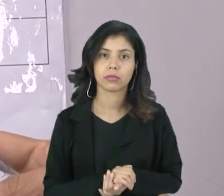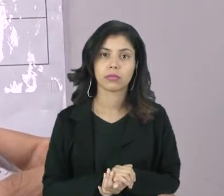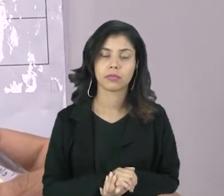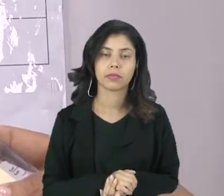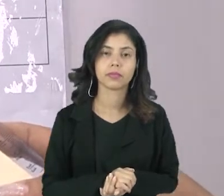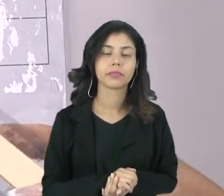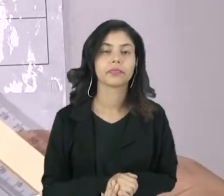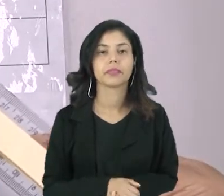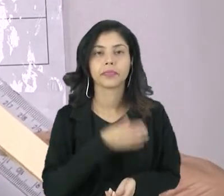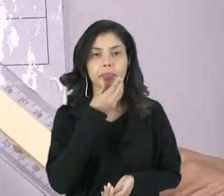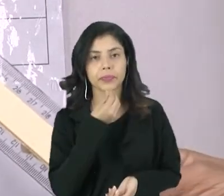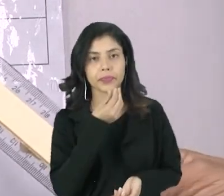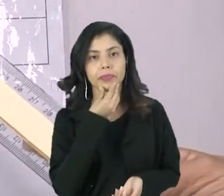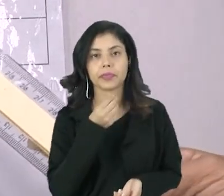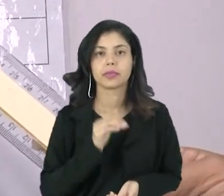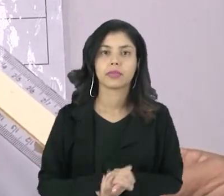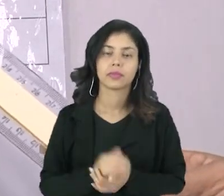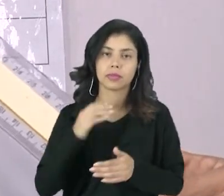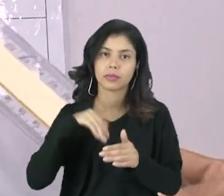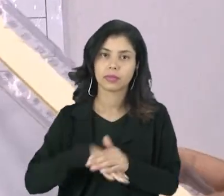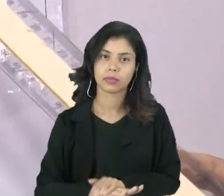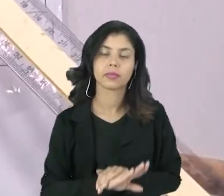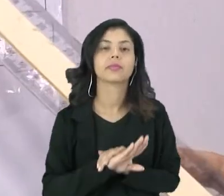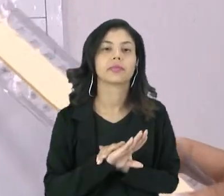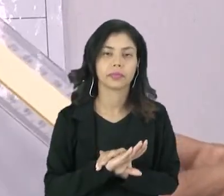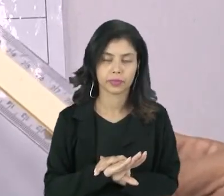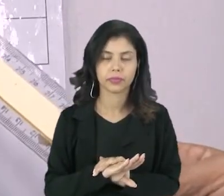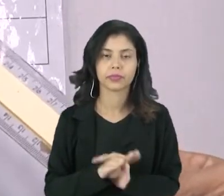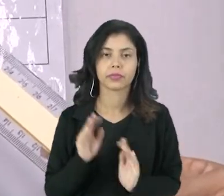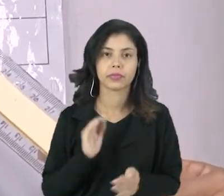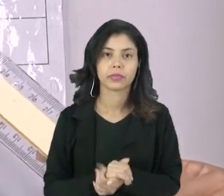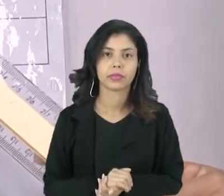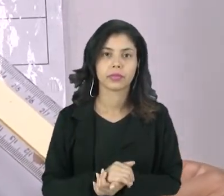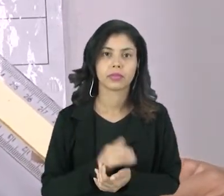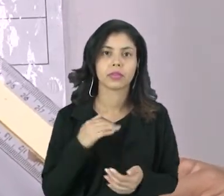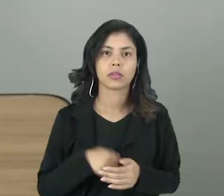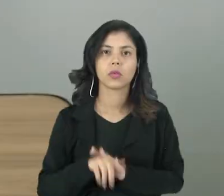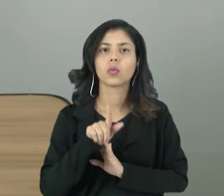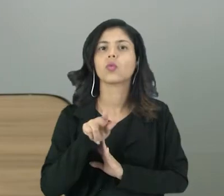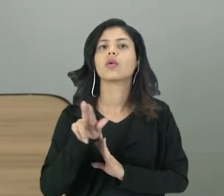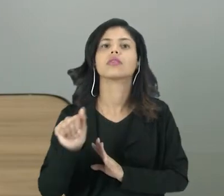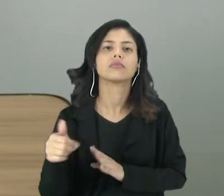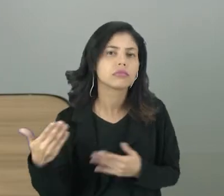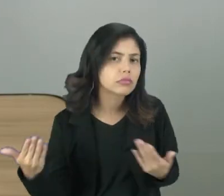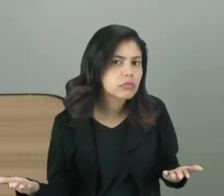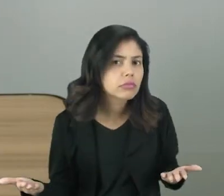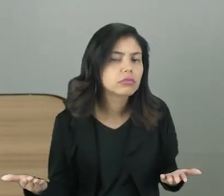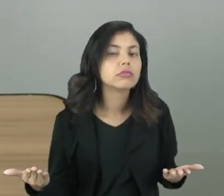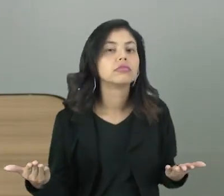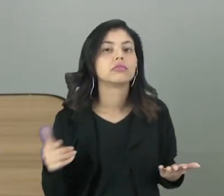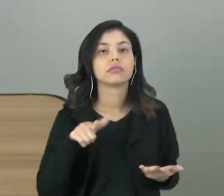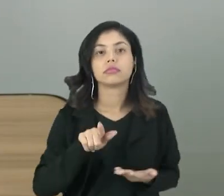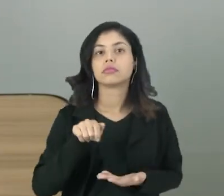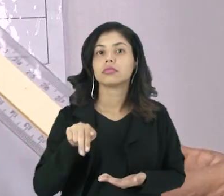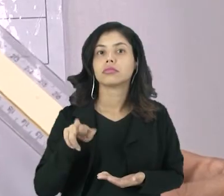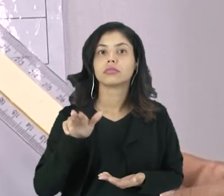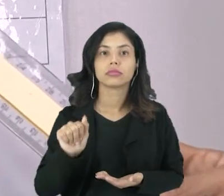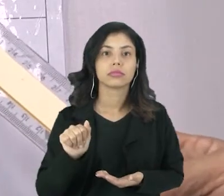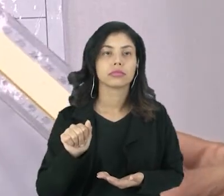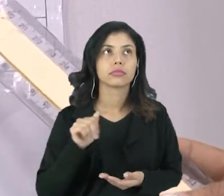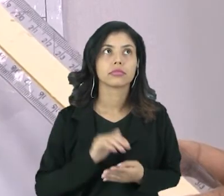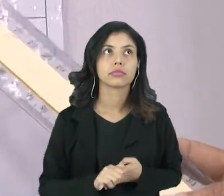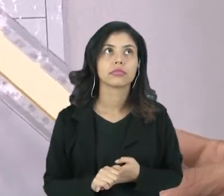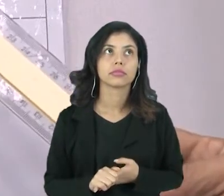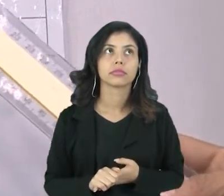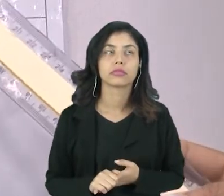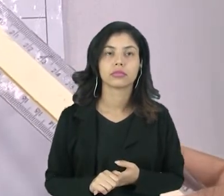frase o menino guardou igual como é que é o é o g